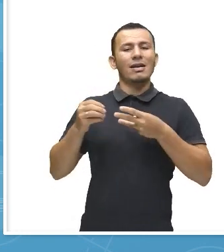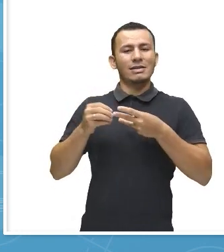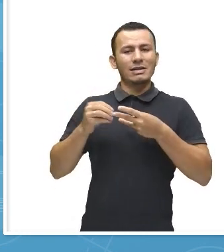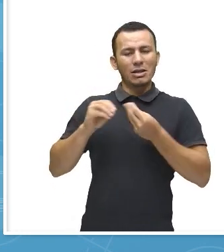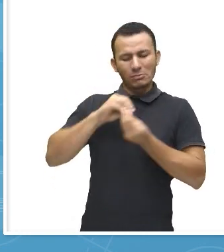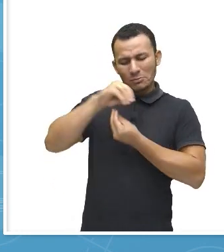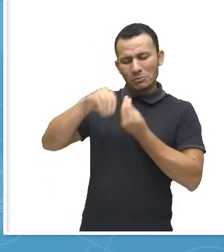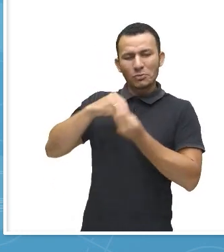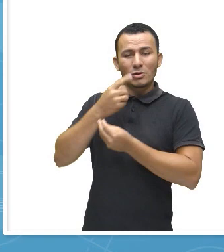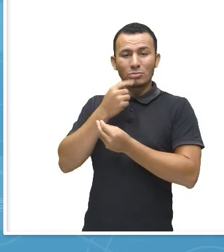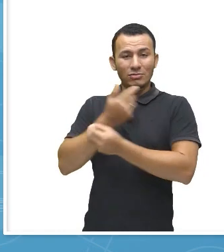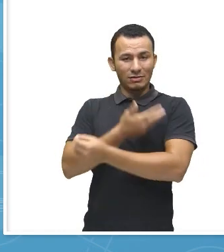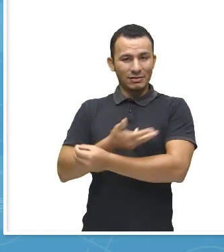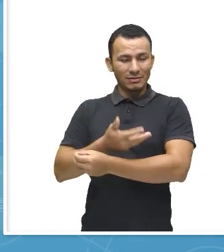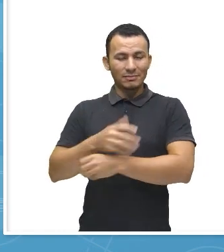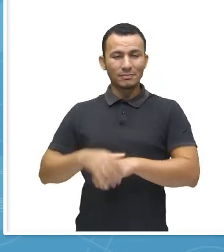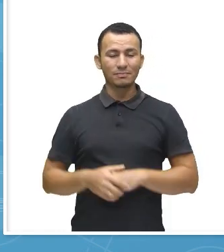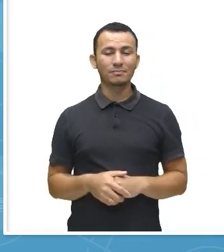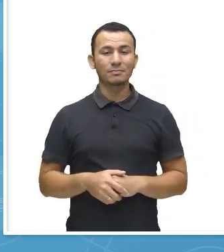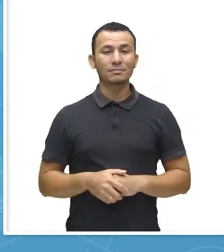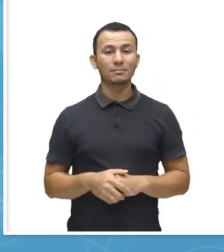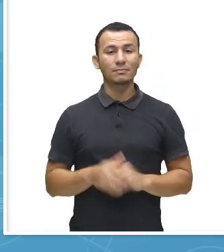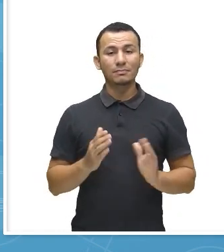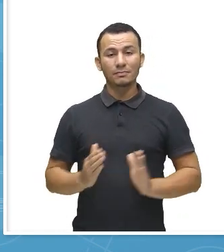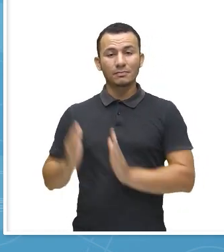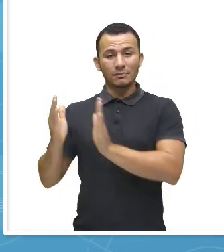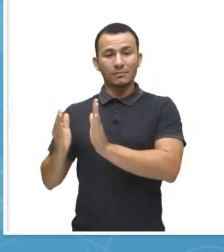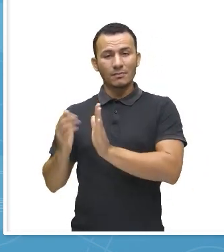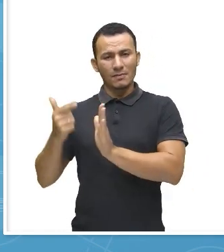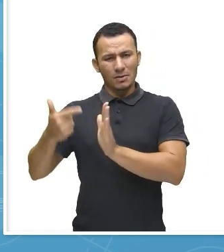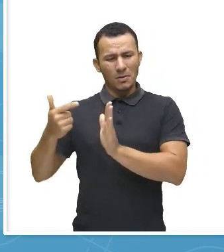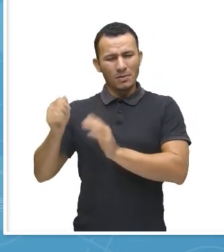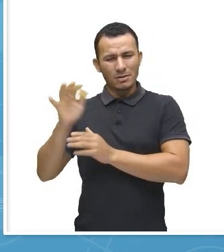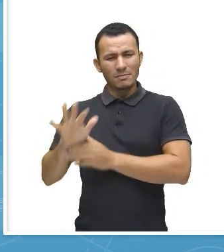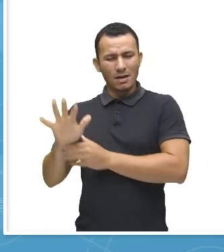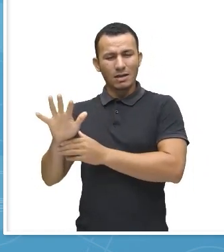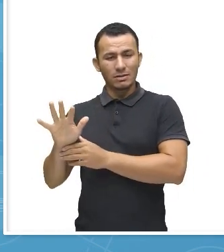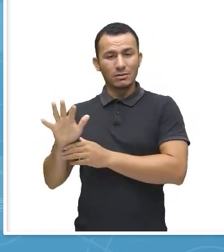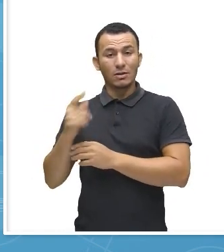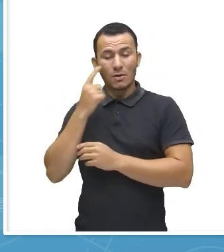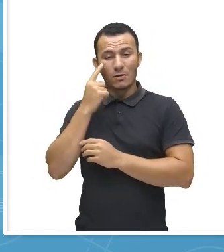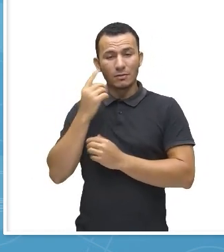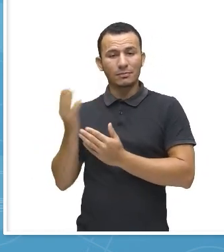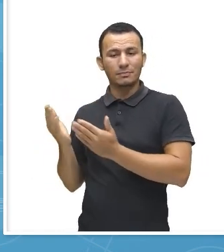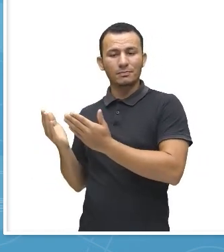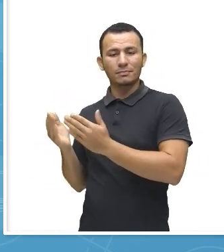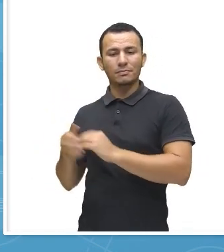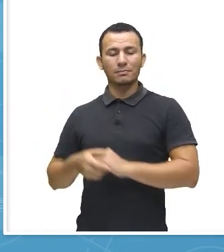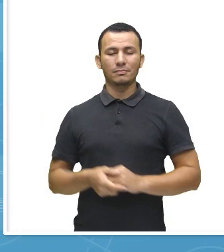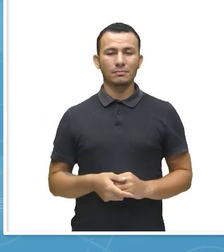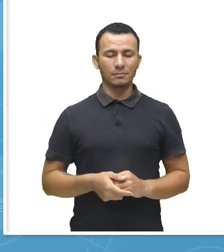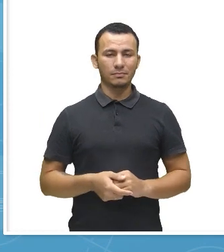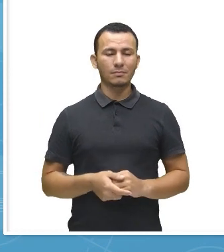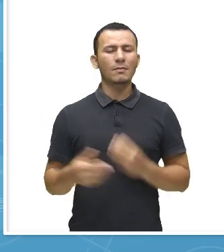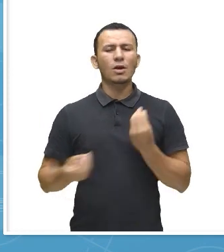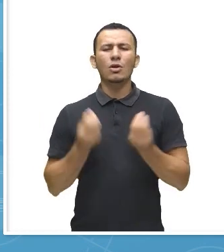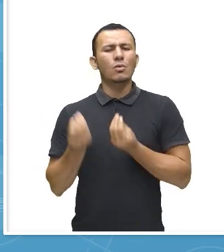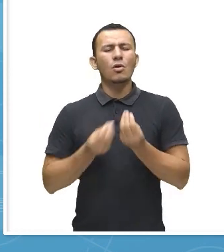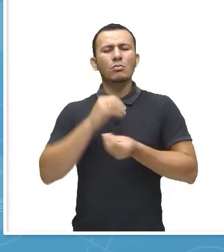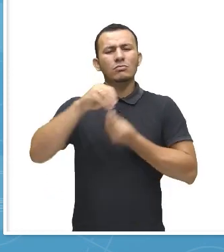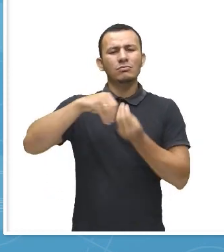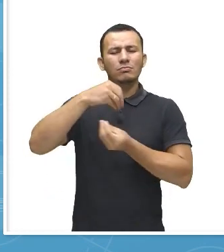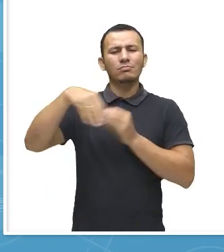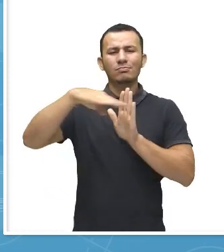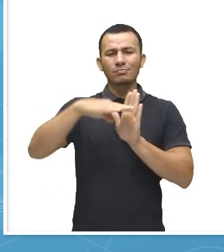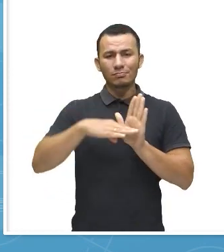o nosso sangue, certo? E aí na outra imagem a gente observa um esquema para ver essa composição aí do sangue.